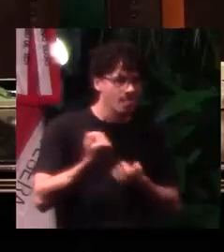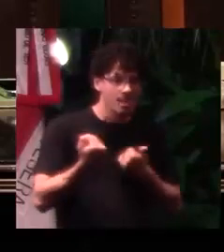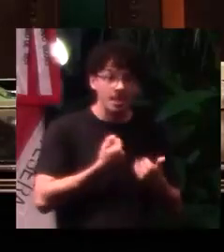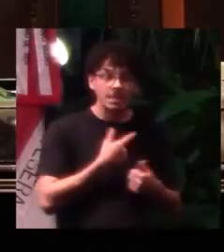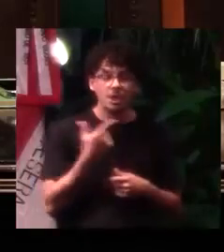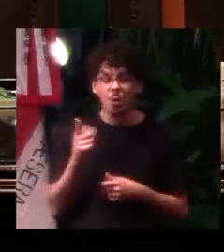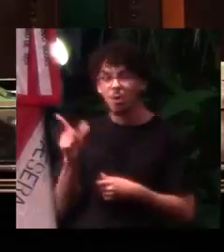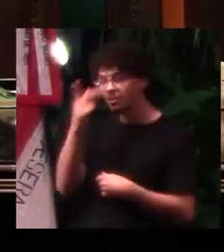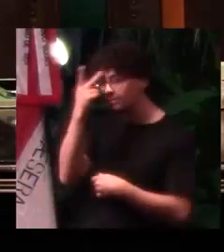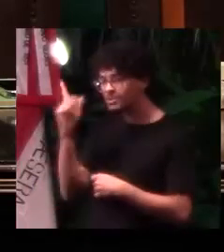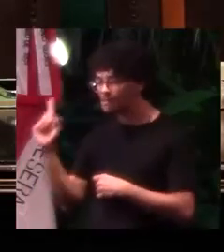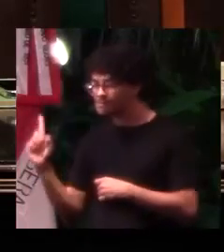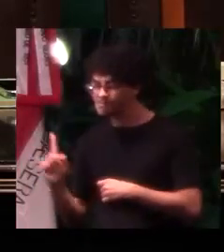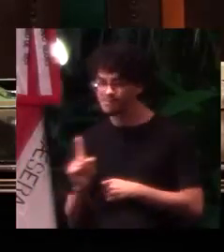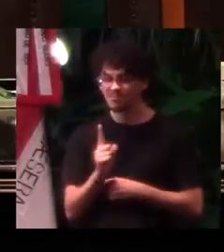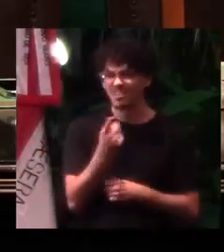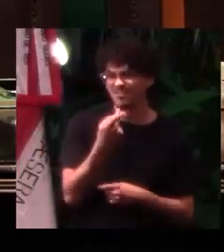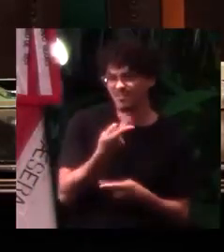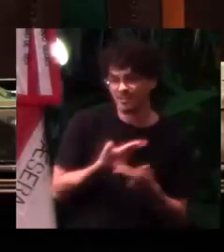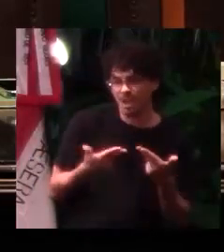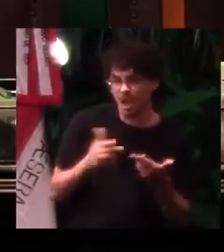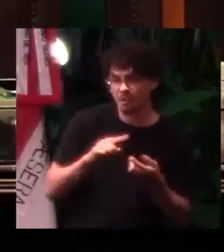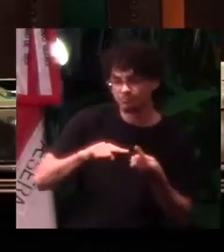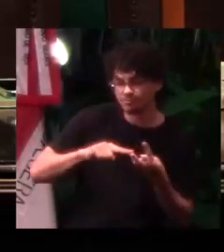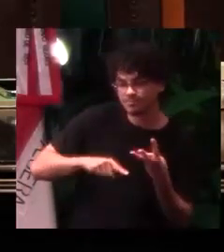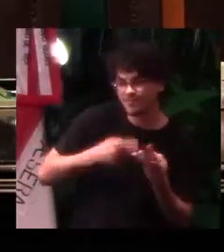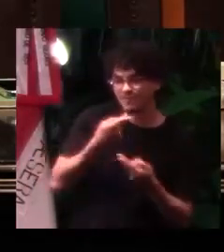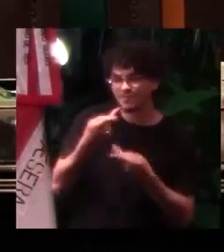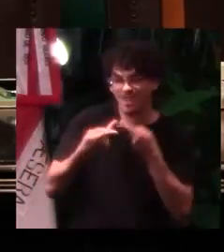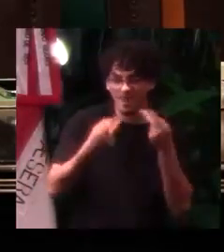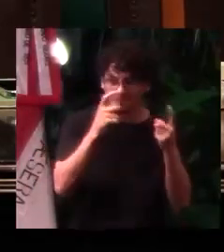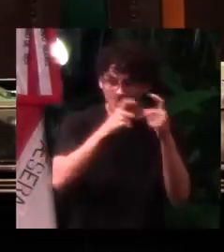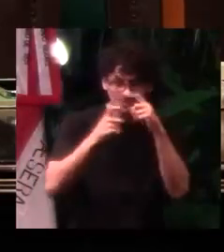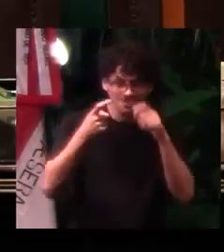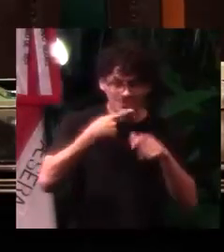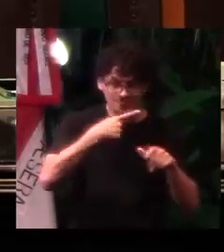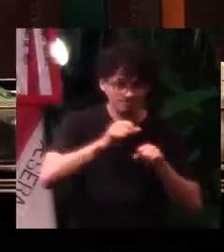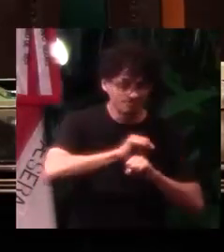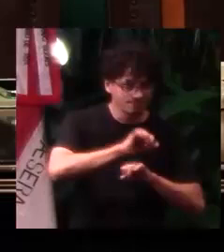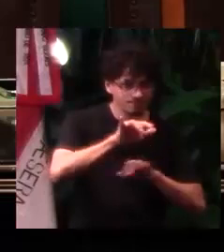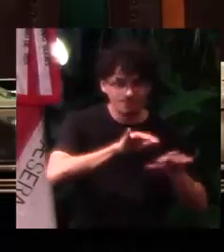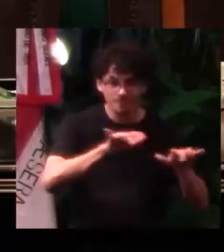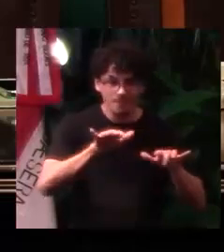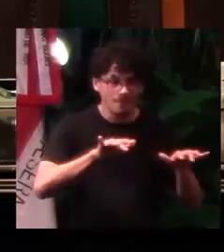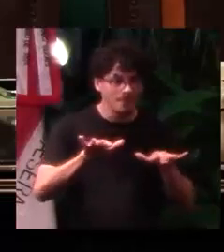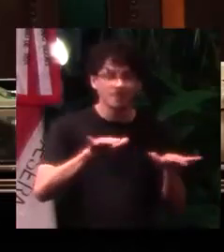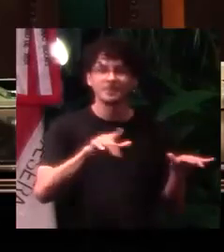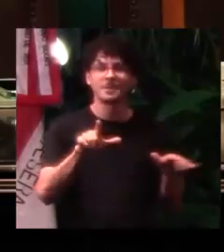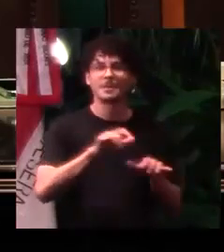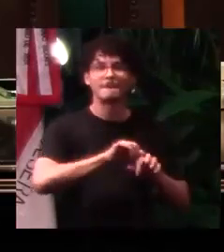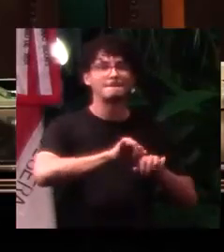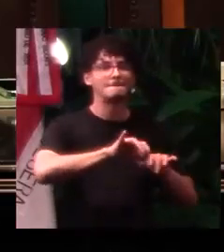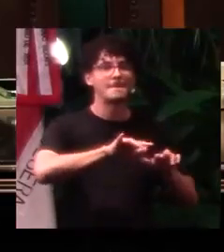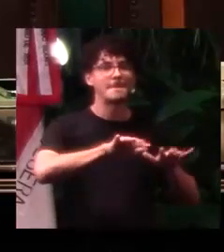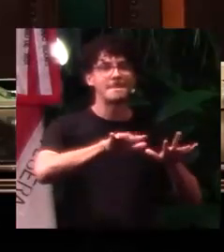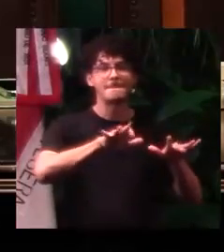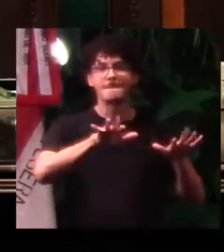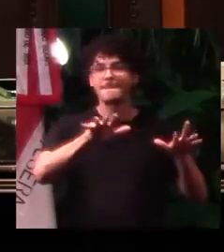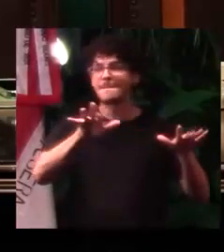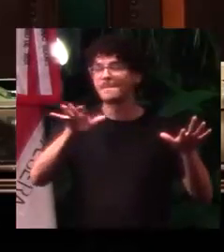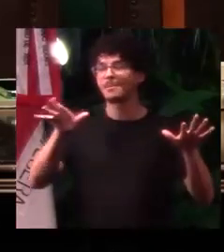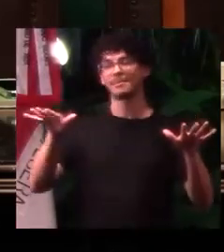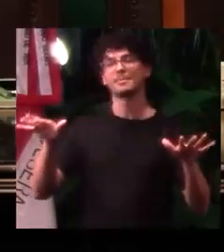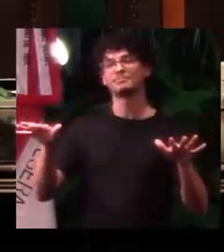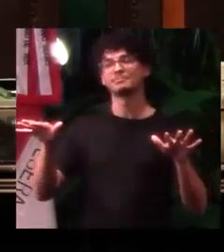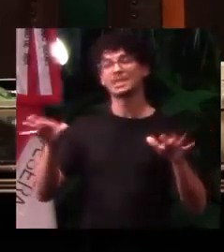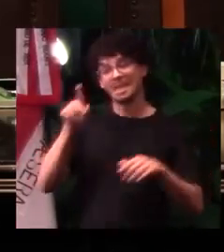começa a dizer algumas coisas para o povo, e essas conversas, esses recados falsos vão se passando. E